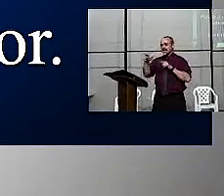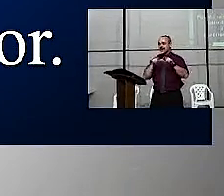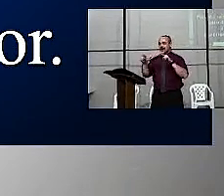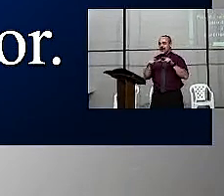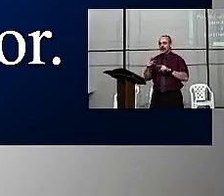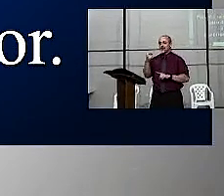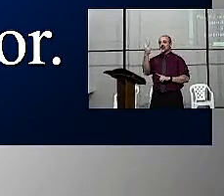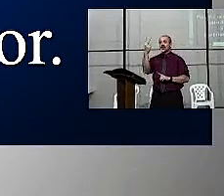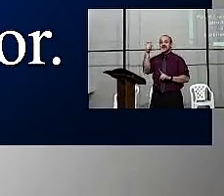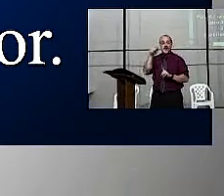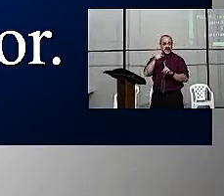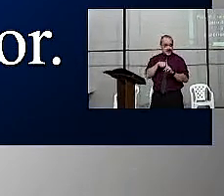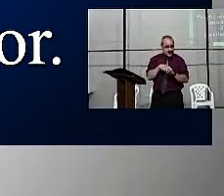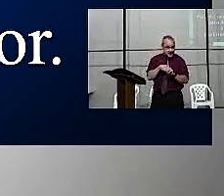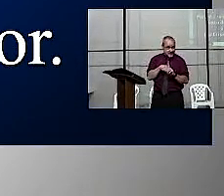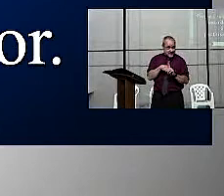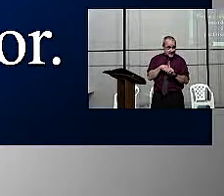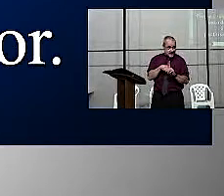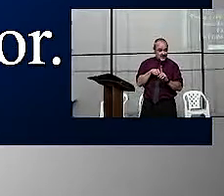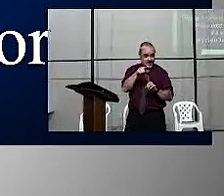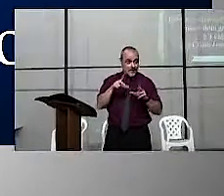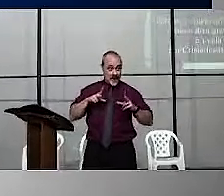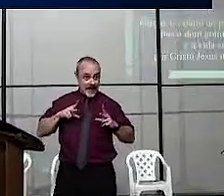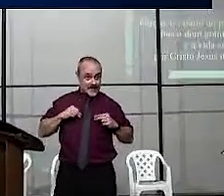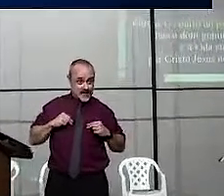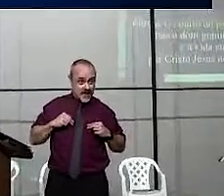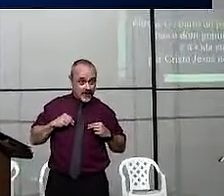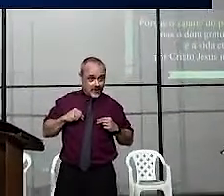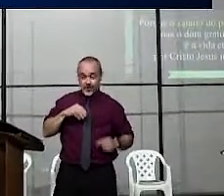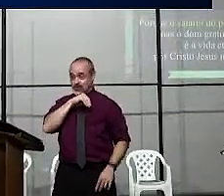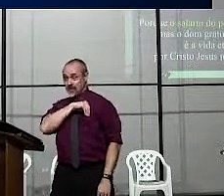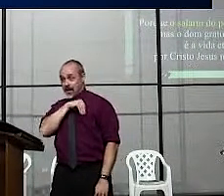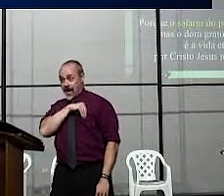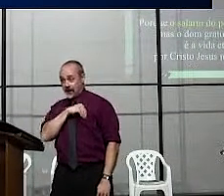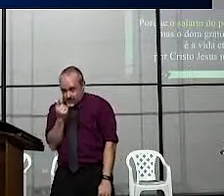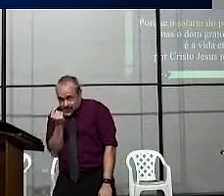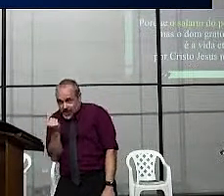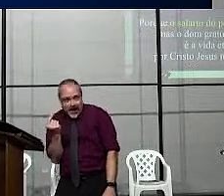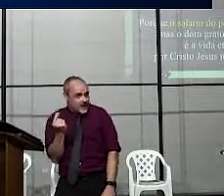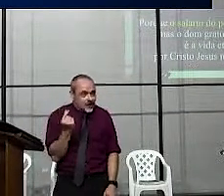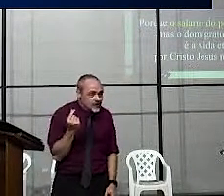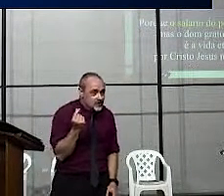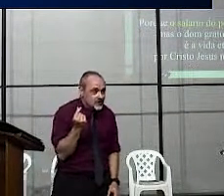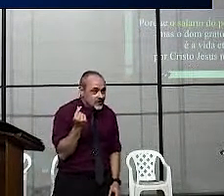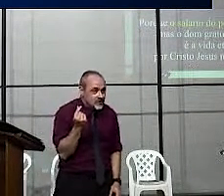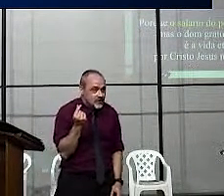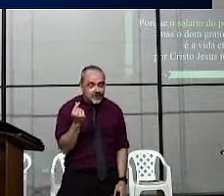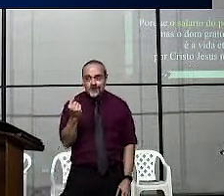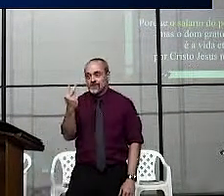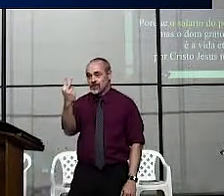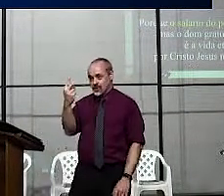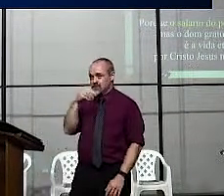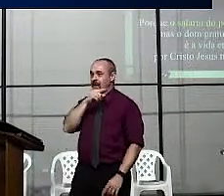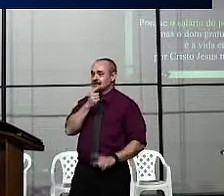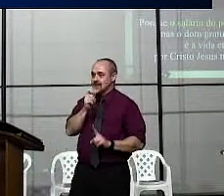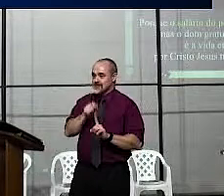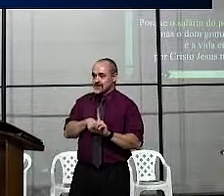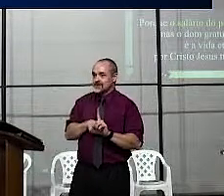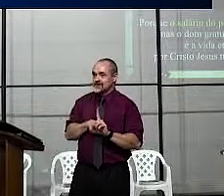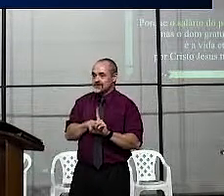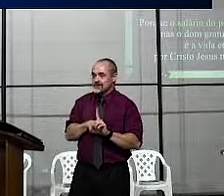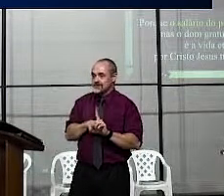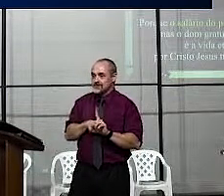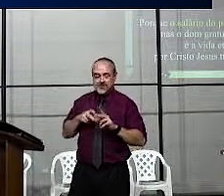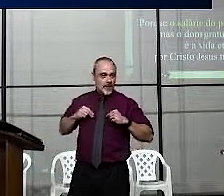supor que você está trabalhando por 2 meses. Você merece o salário, dinheiro, por 2